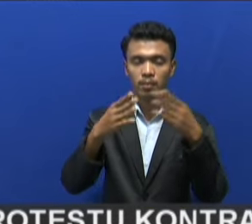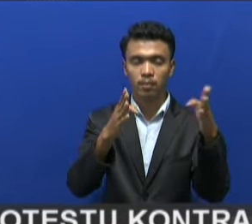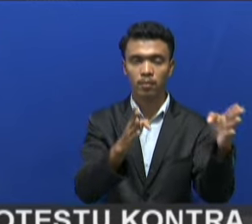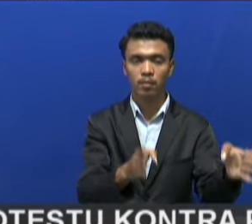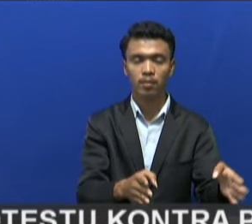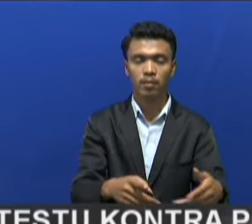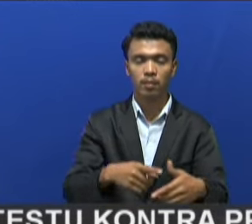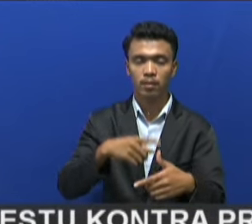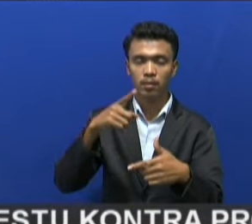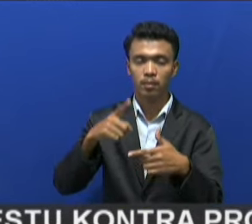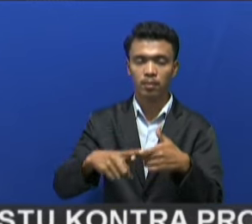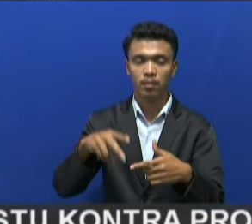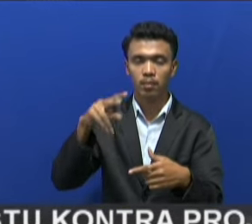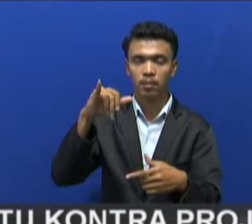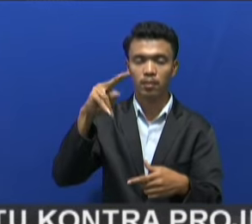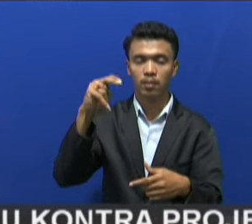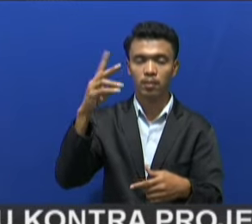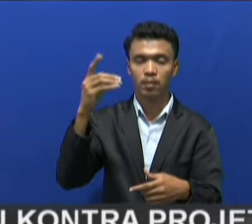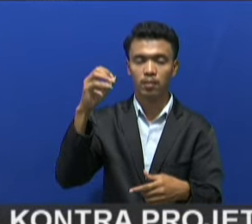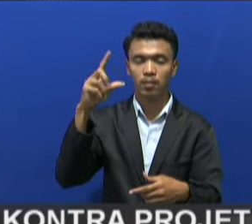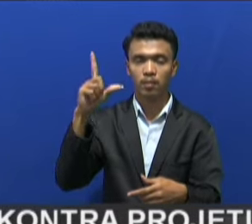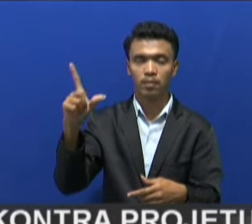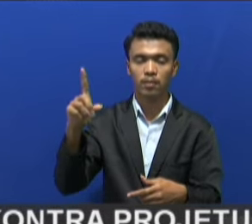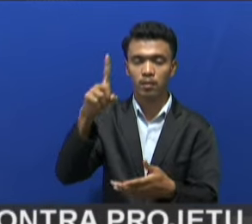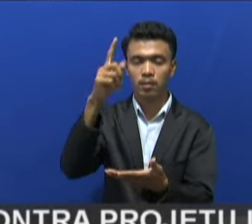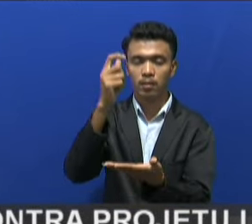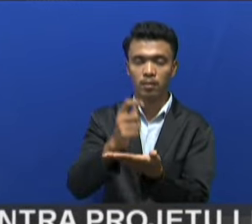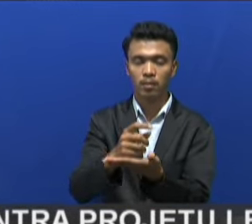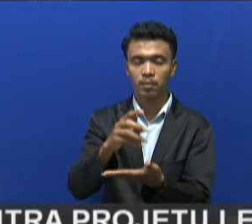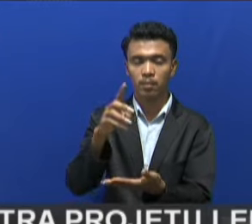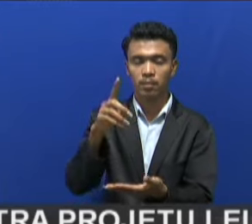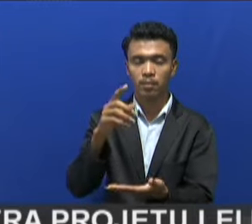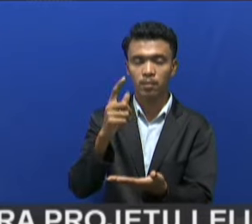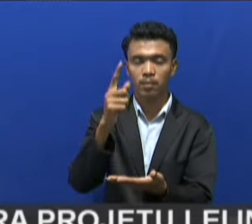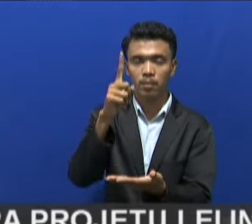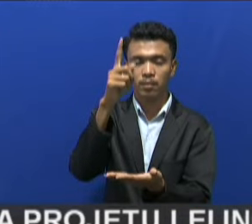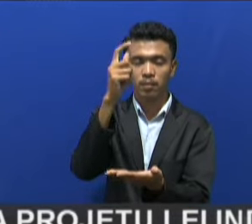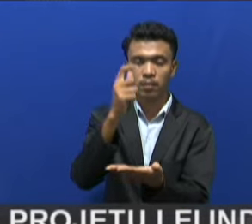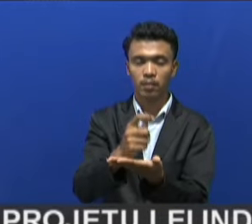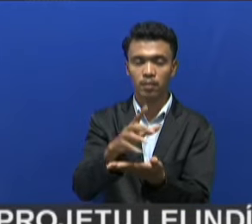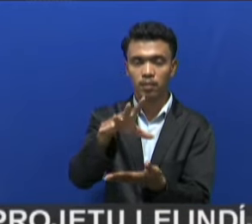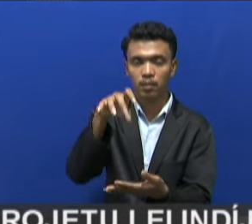em 2000, é 1.536 dos,